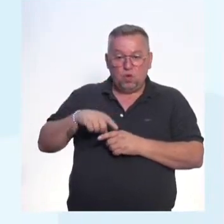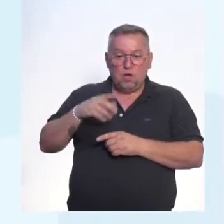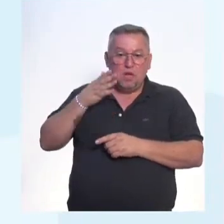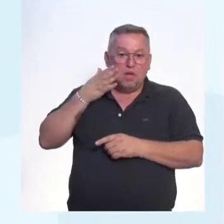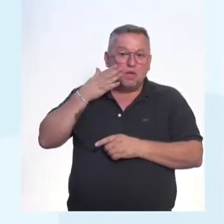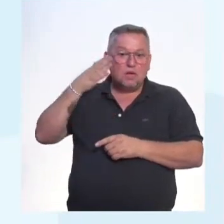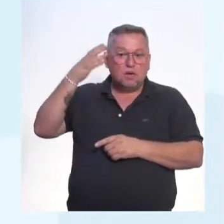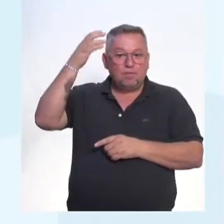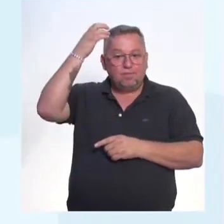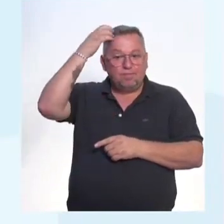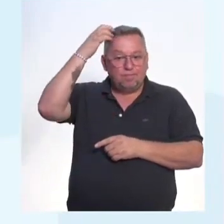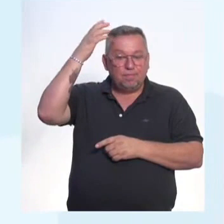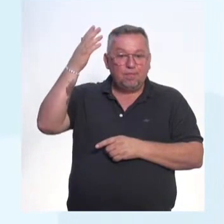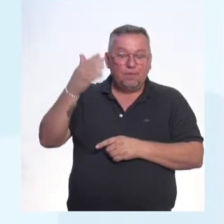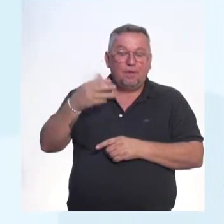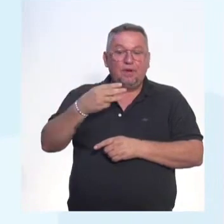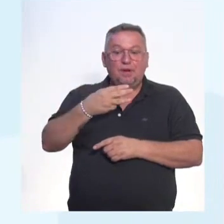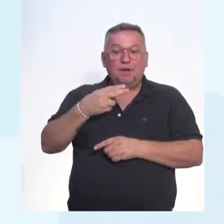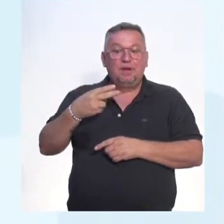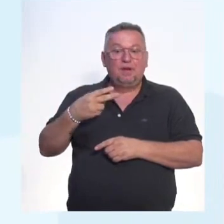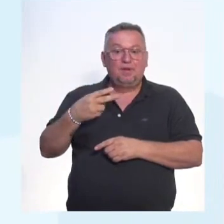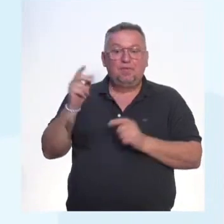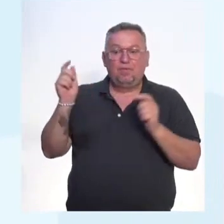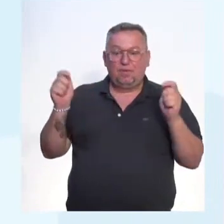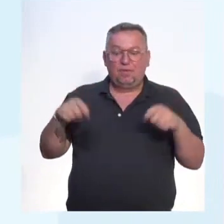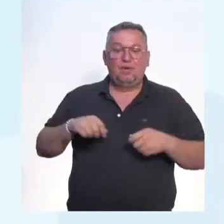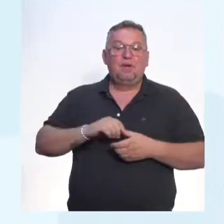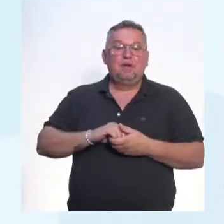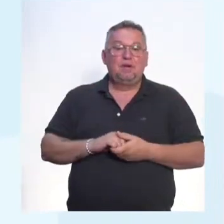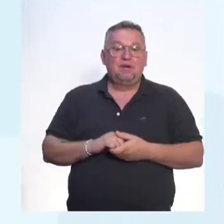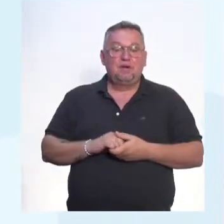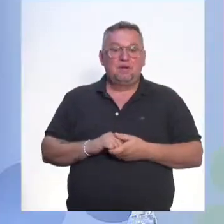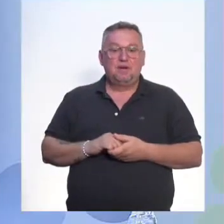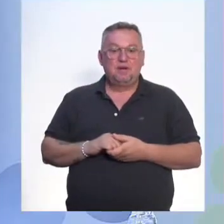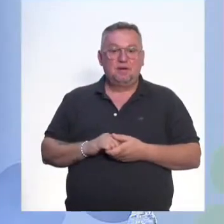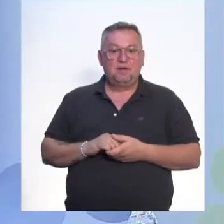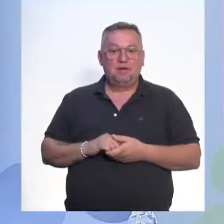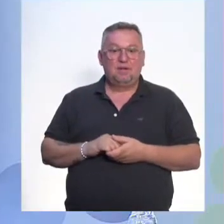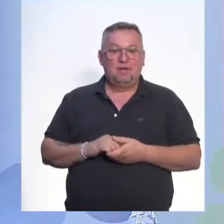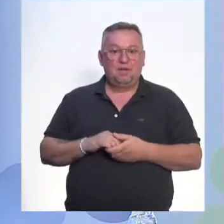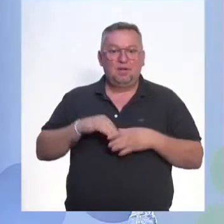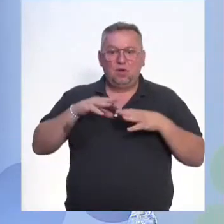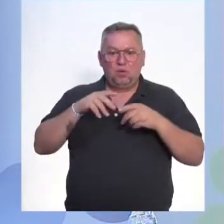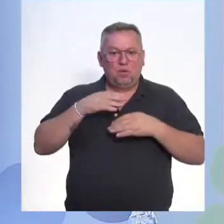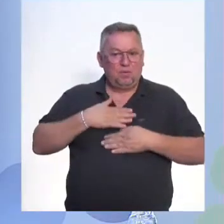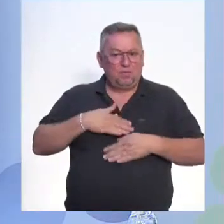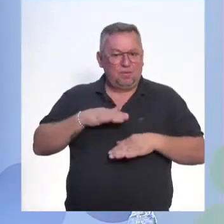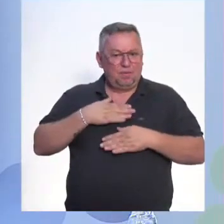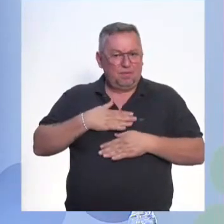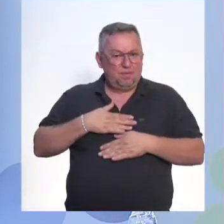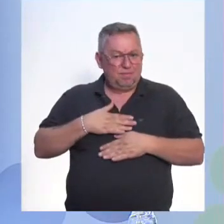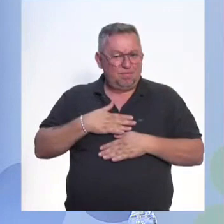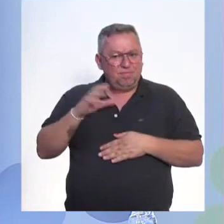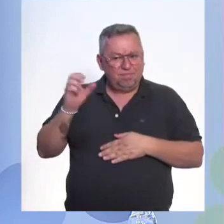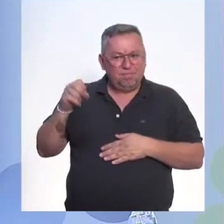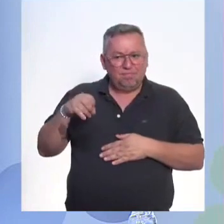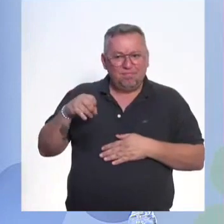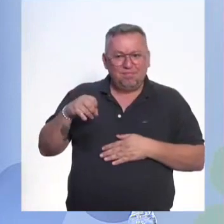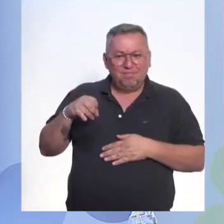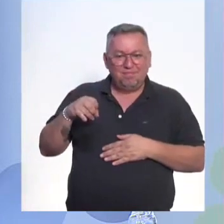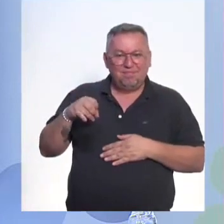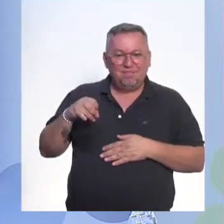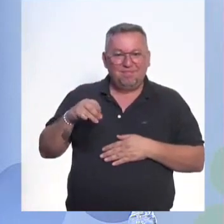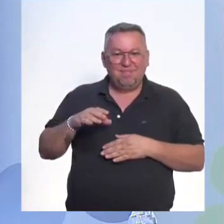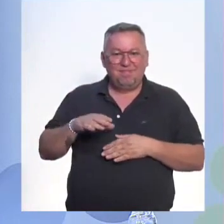coroa, então 32 possibilidades. Tudo tranquilo até aqui? Sim?